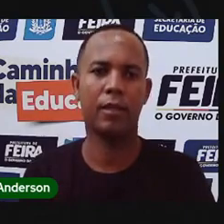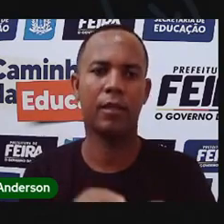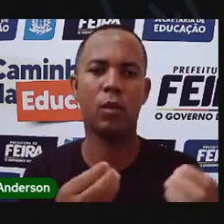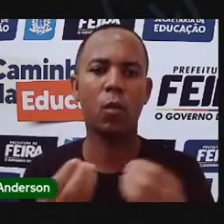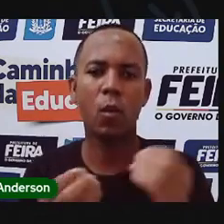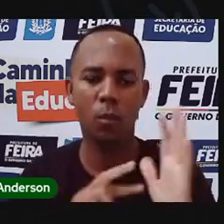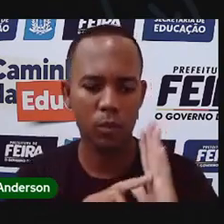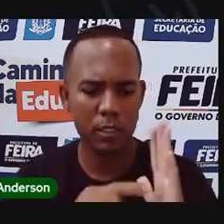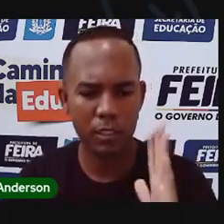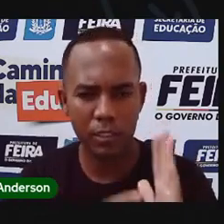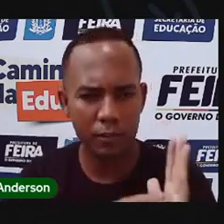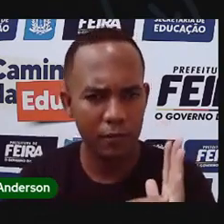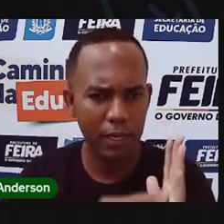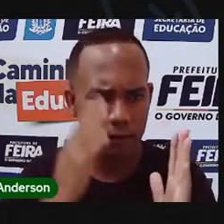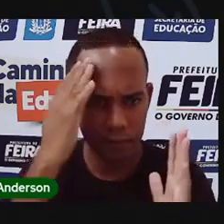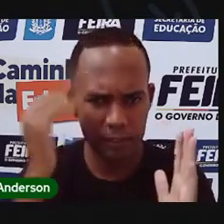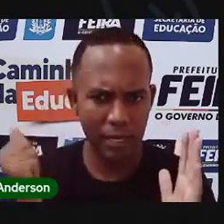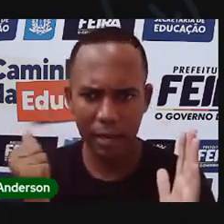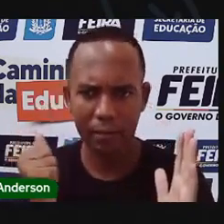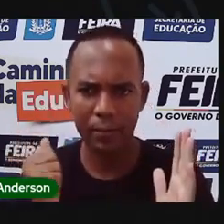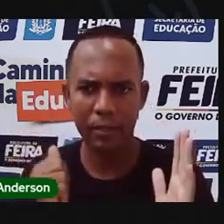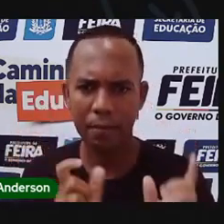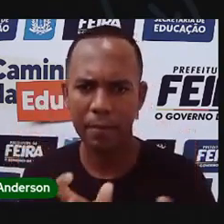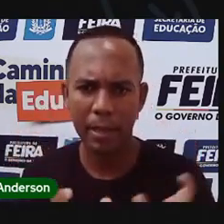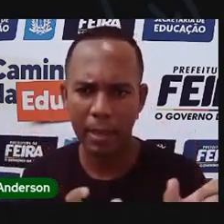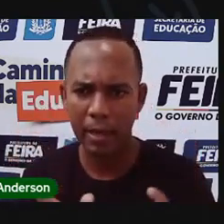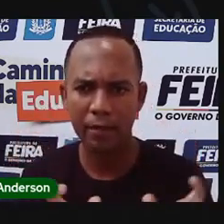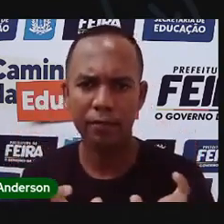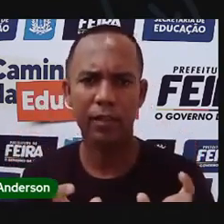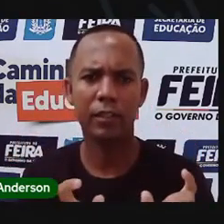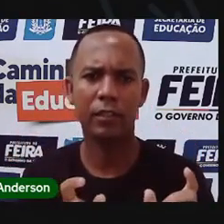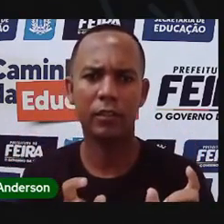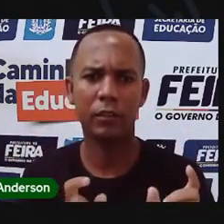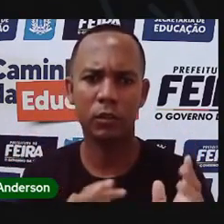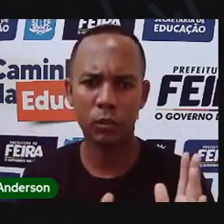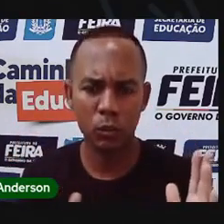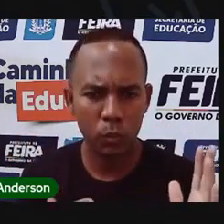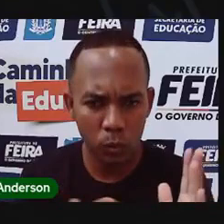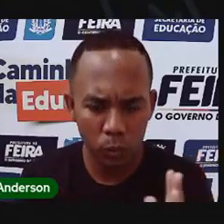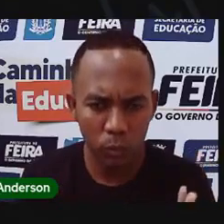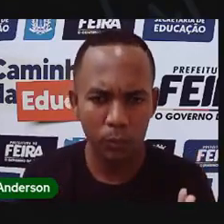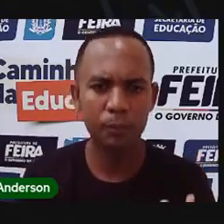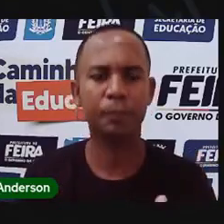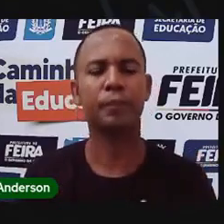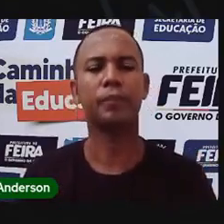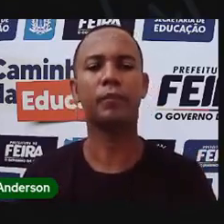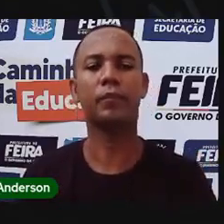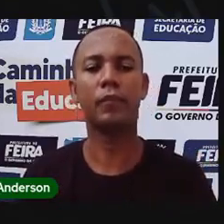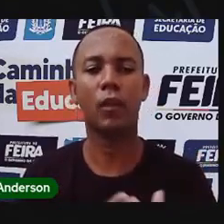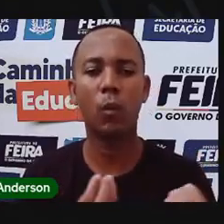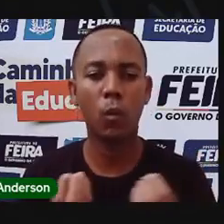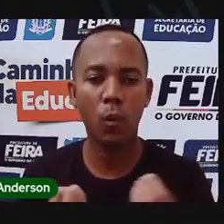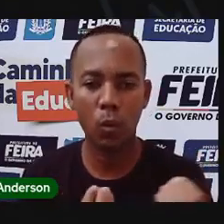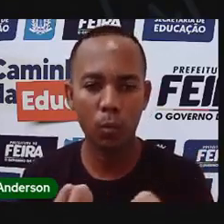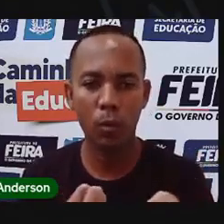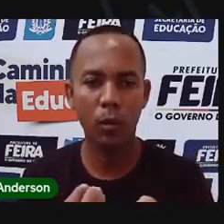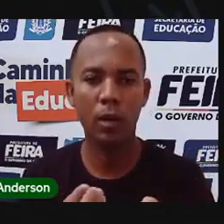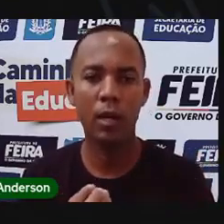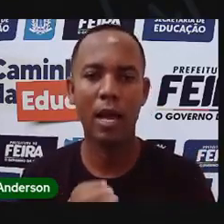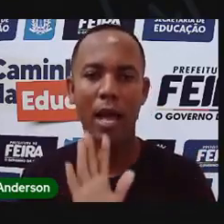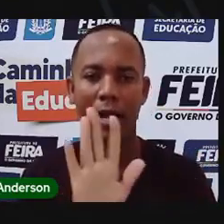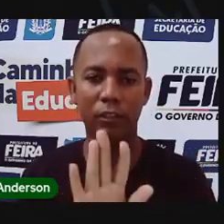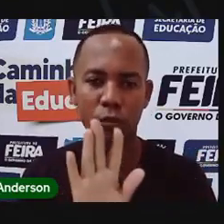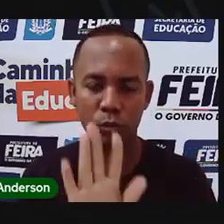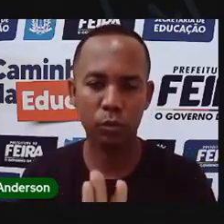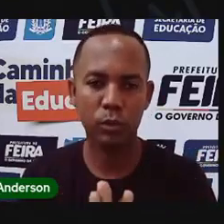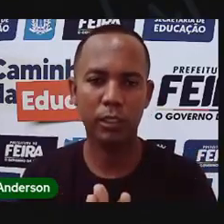porque ninguém sabe o significado de todas as palavras, nem a pró, nem vocês. Bom, com a ajuda de um adulto,